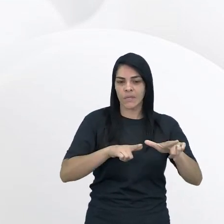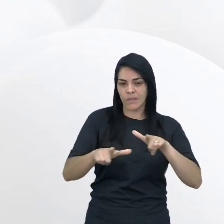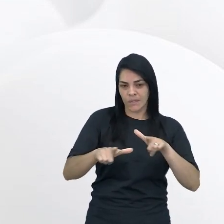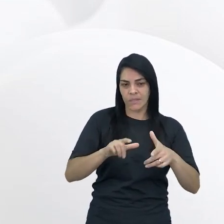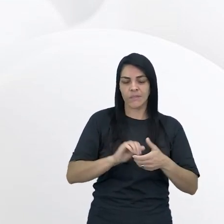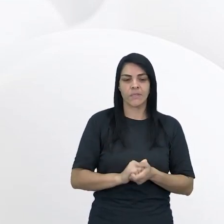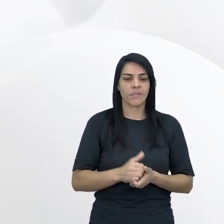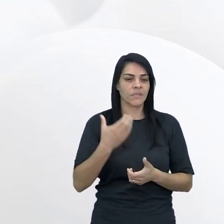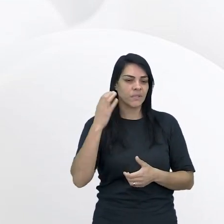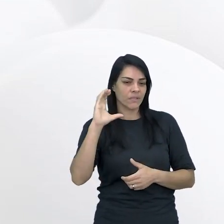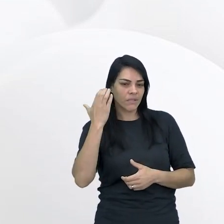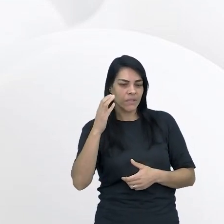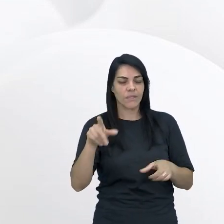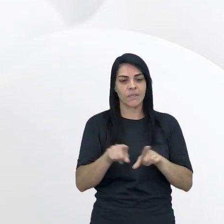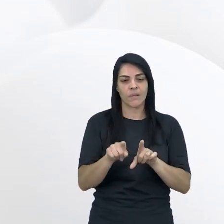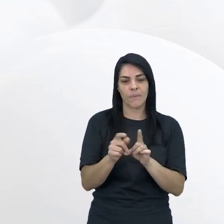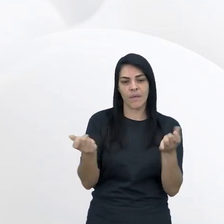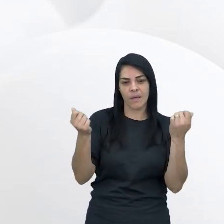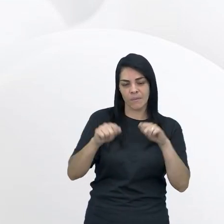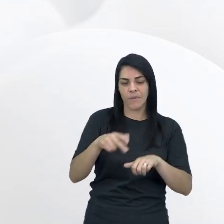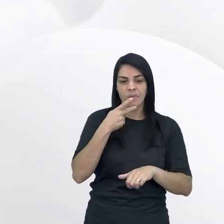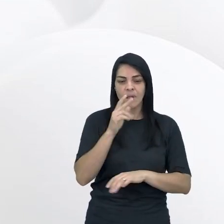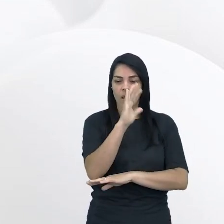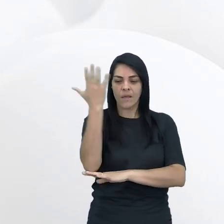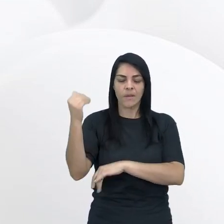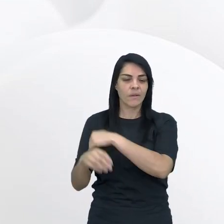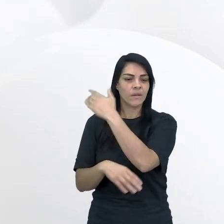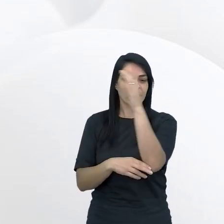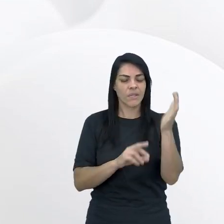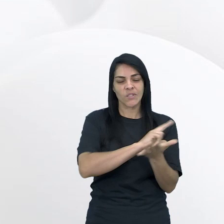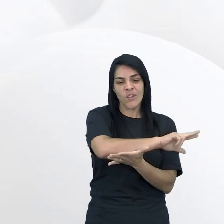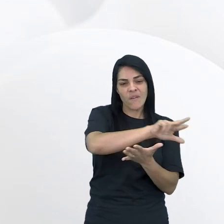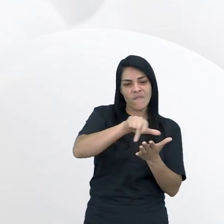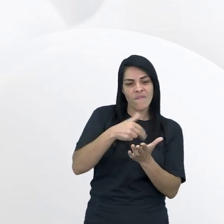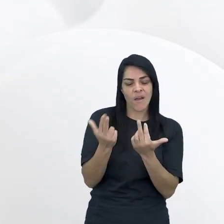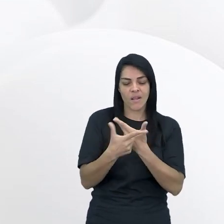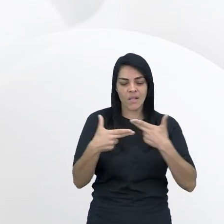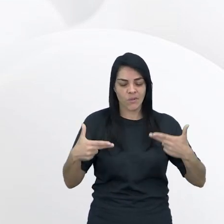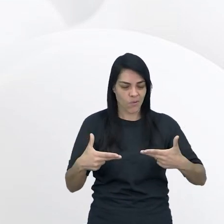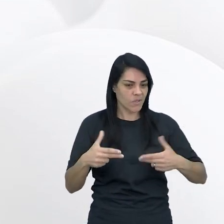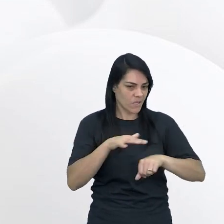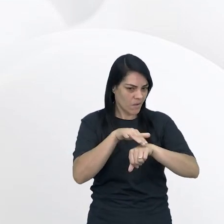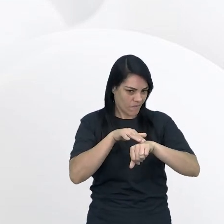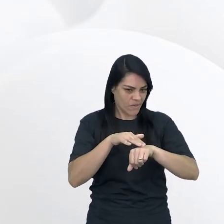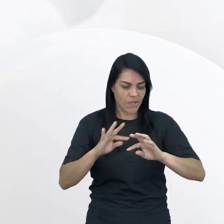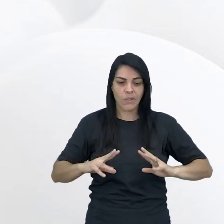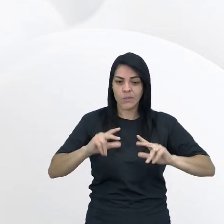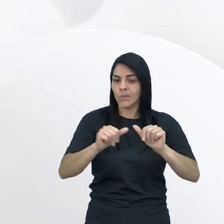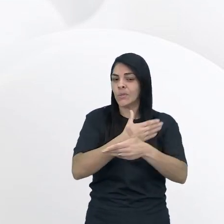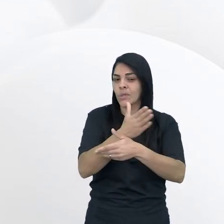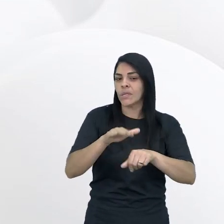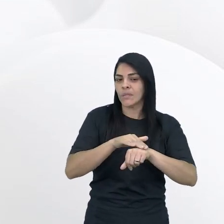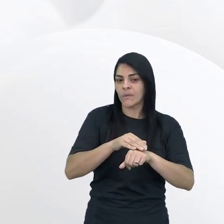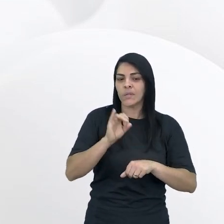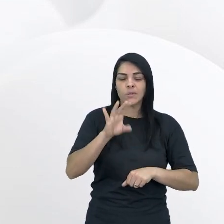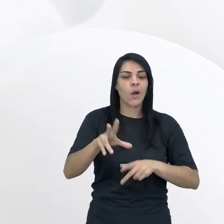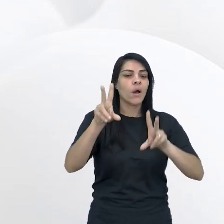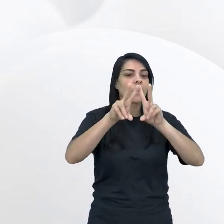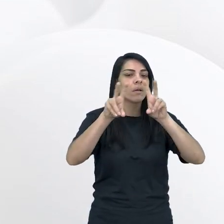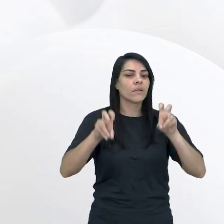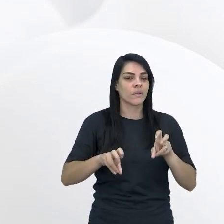de ciências, a gente pode falar de meio ambiente, a gente pode falar de tanta coisa. Isso tudo, a gente está falando só da temática